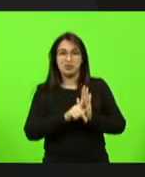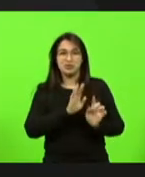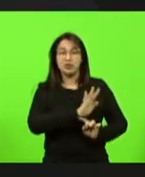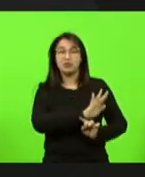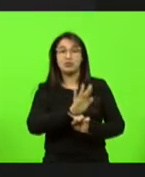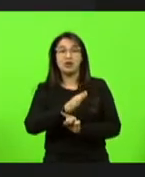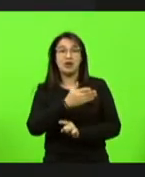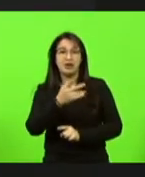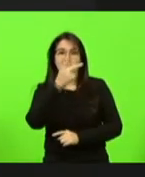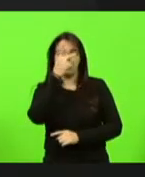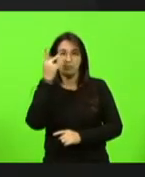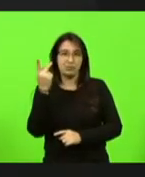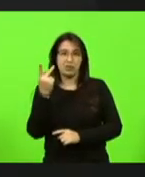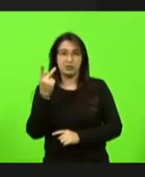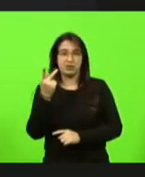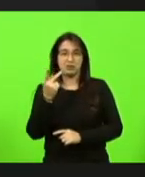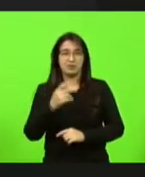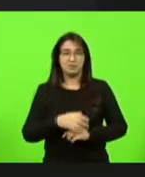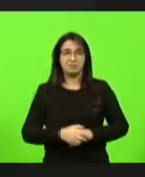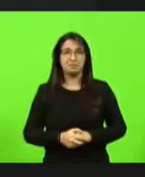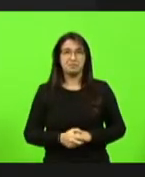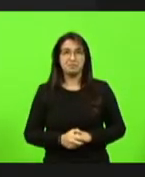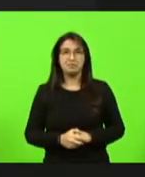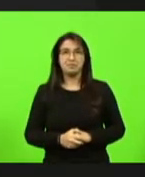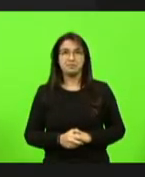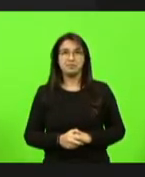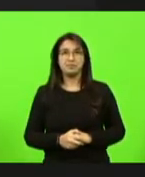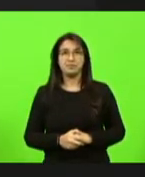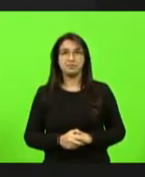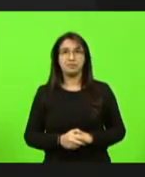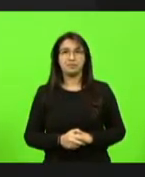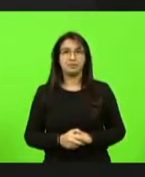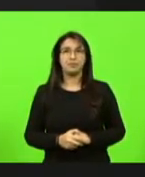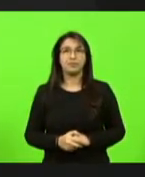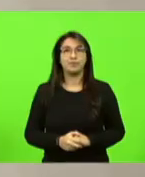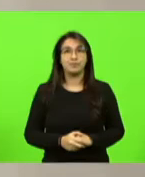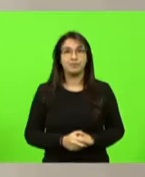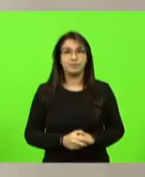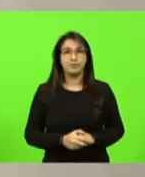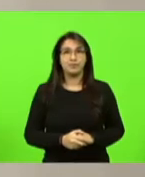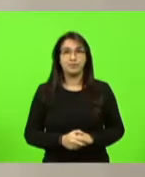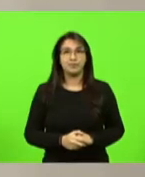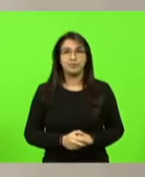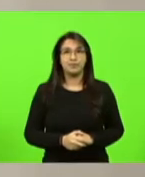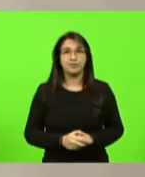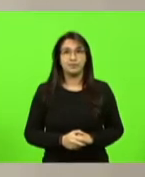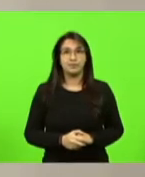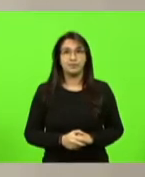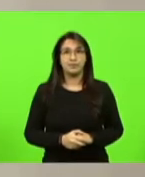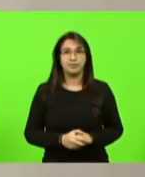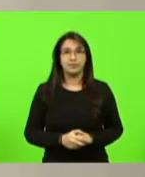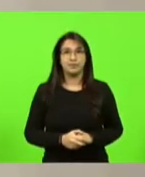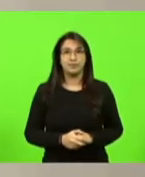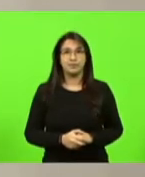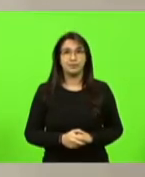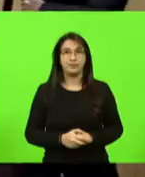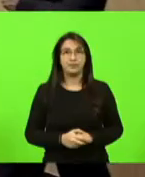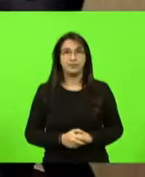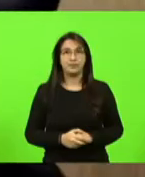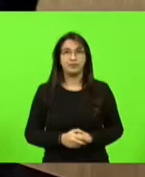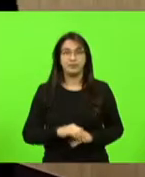mão amiga, não empurrar para o abismo. Obrigado. Presidente. Com a palavra o deputado José Milton Schaefer, líder de